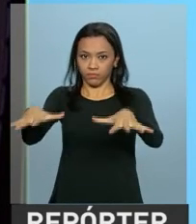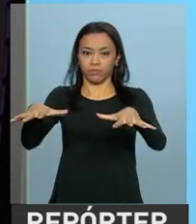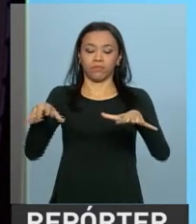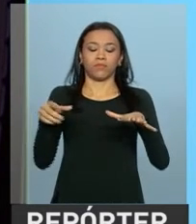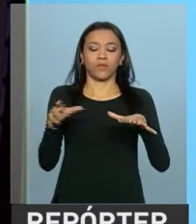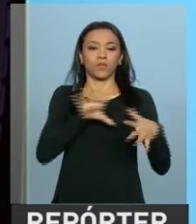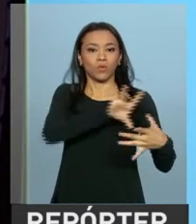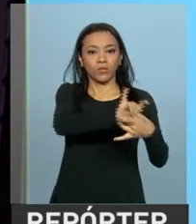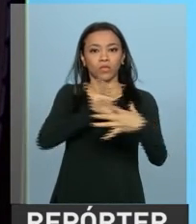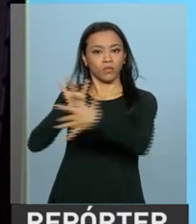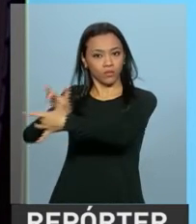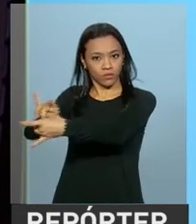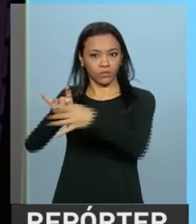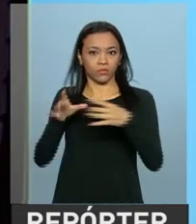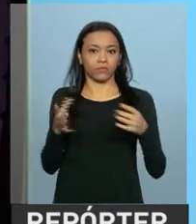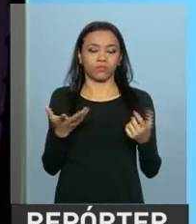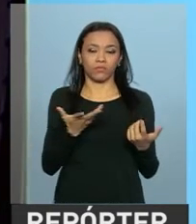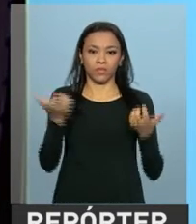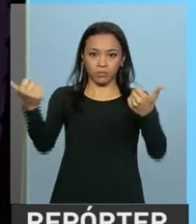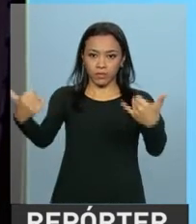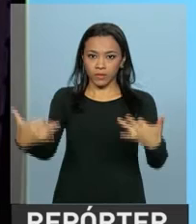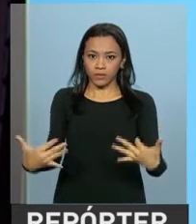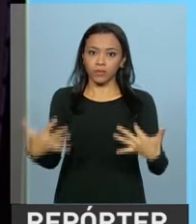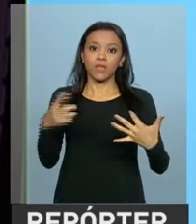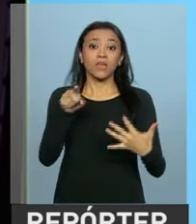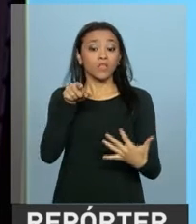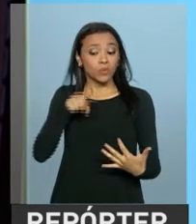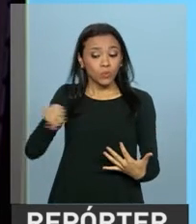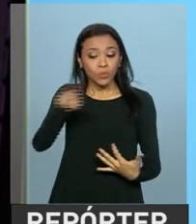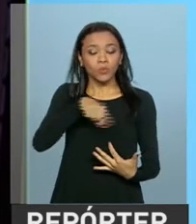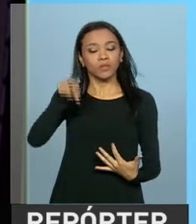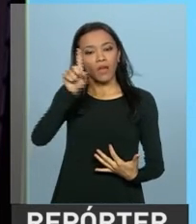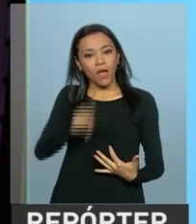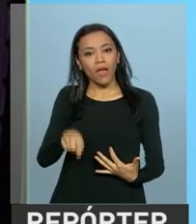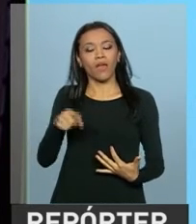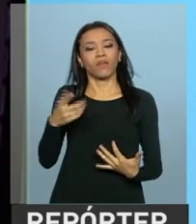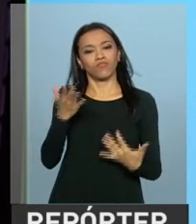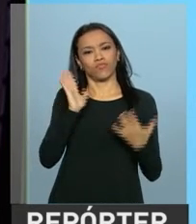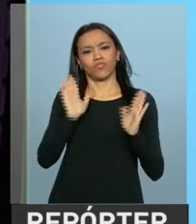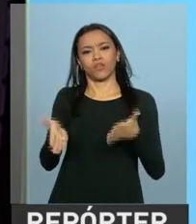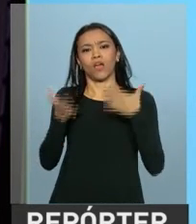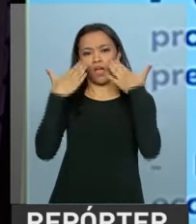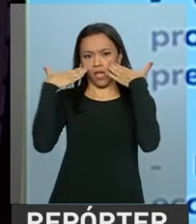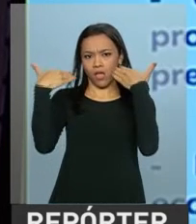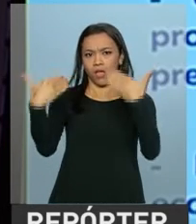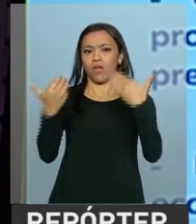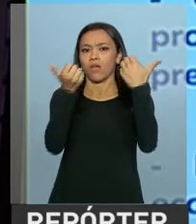cenário de referência e 5,5% no cenário de mercado. Tudo isso também já foi objeto de exposição pelo presidente Ilan.